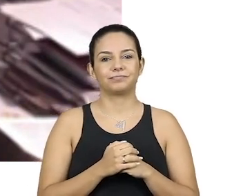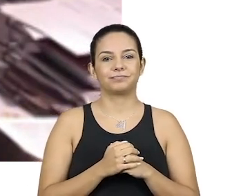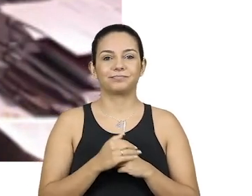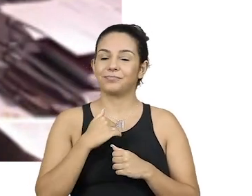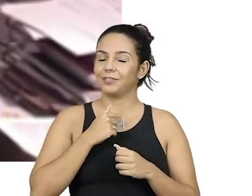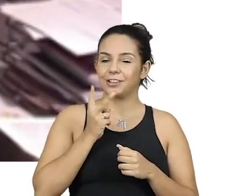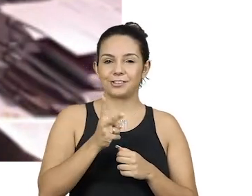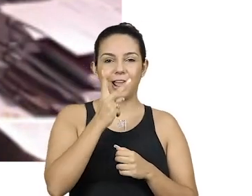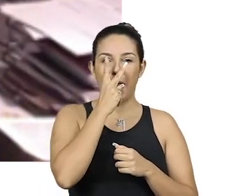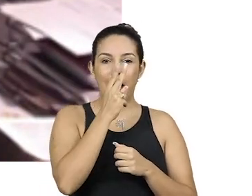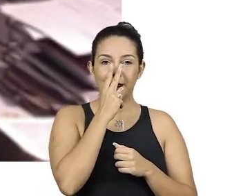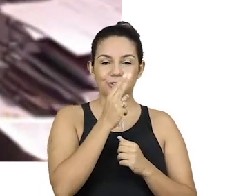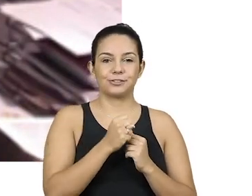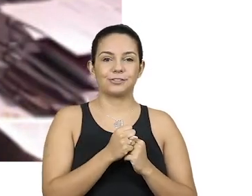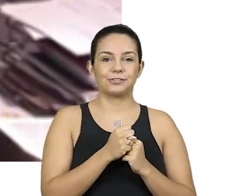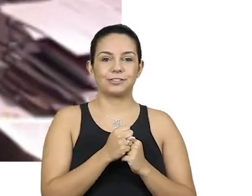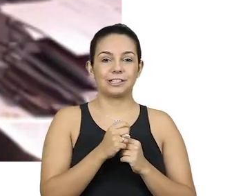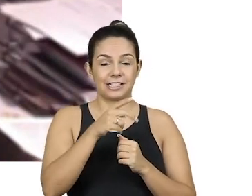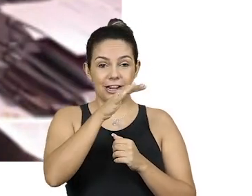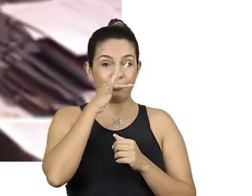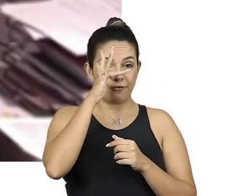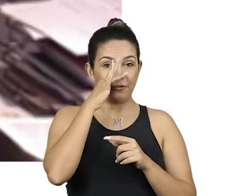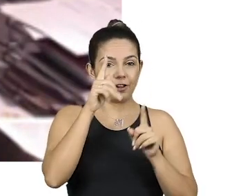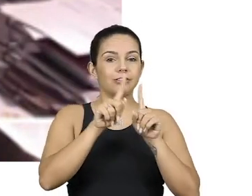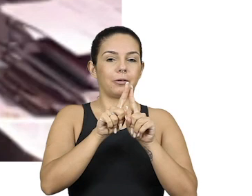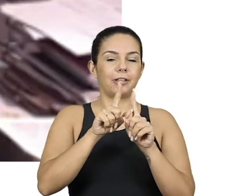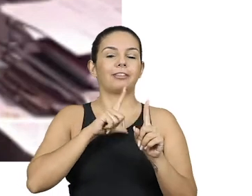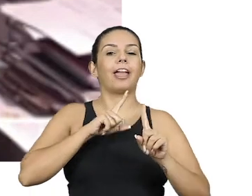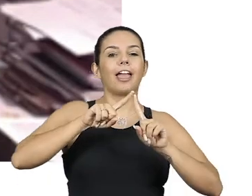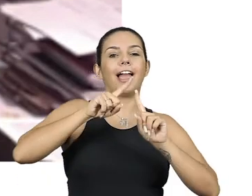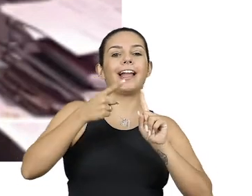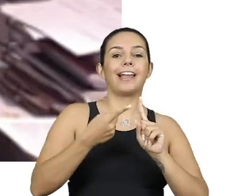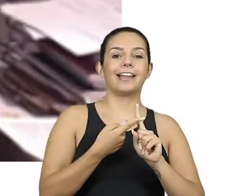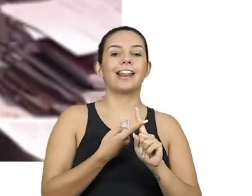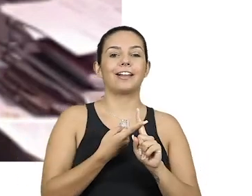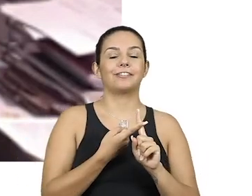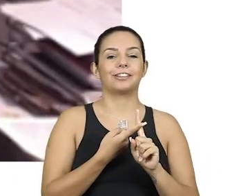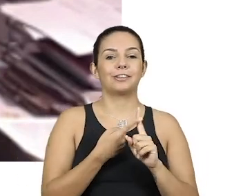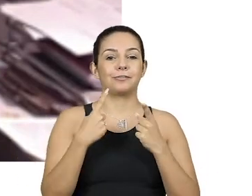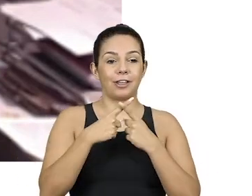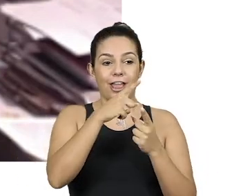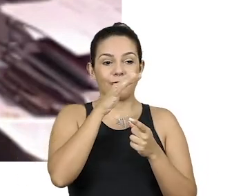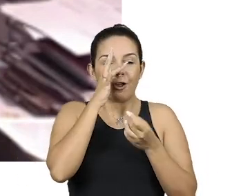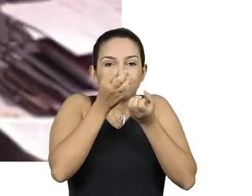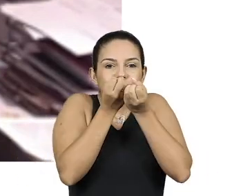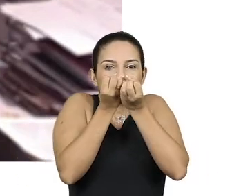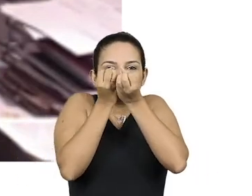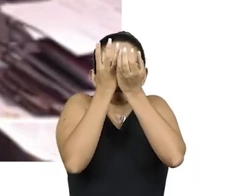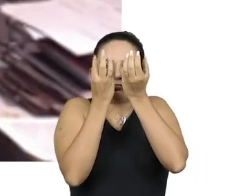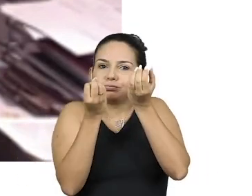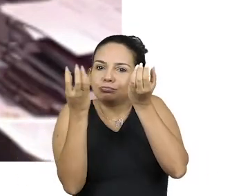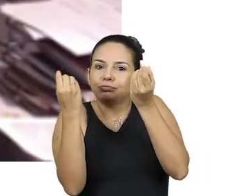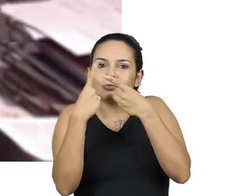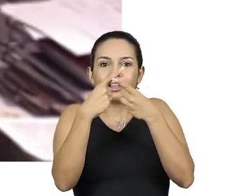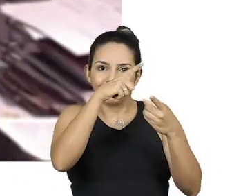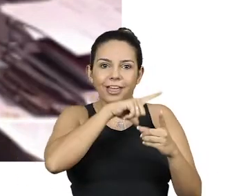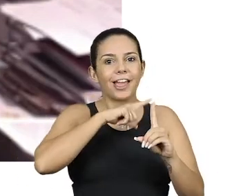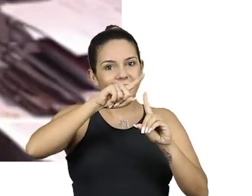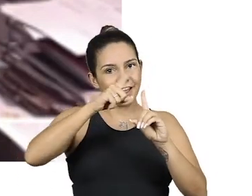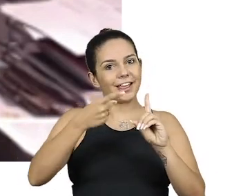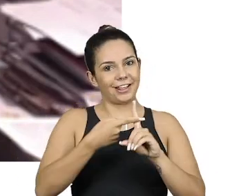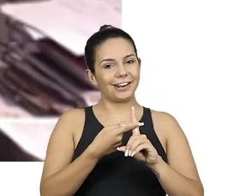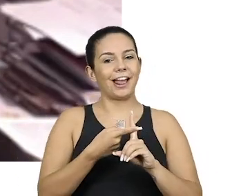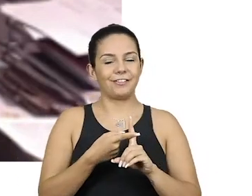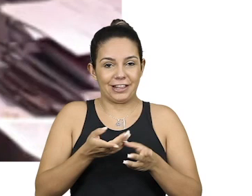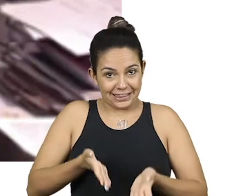Eu sempre acho que as plantas também estão grávidas quando florescem, quando dão à